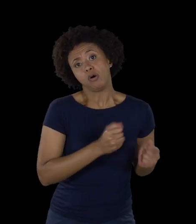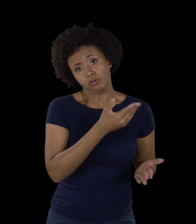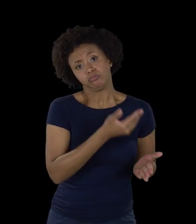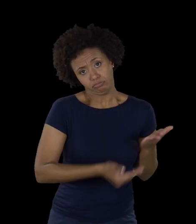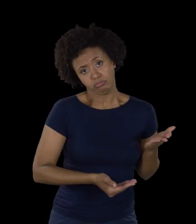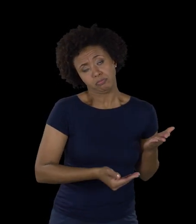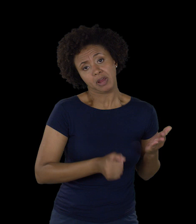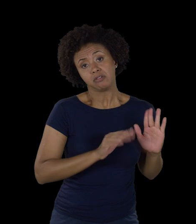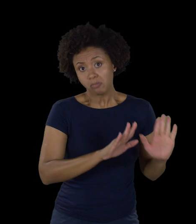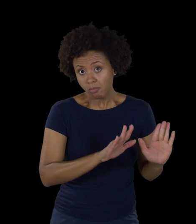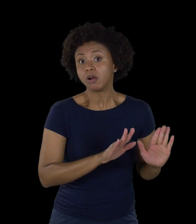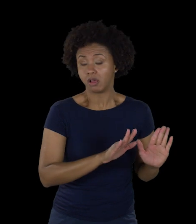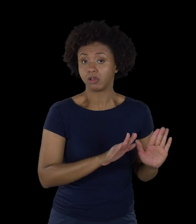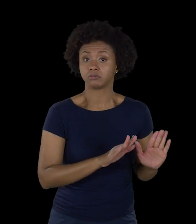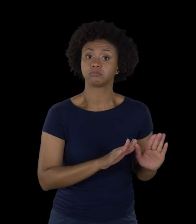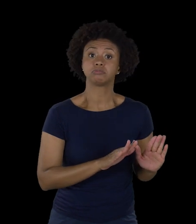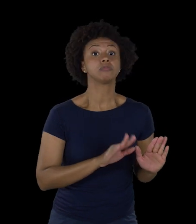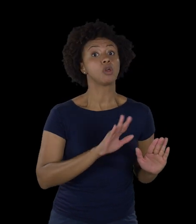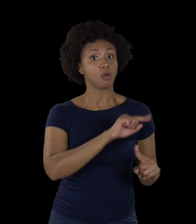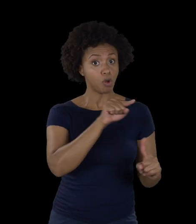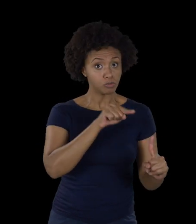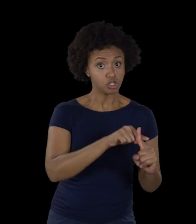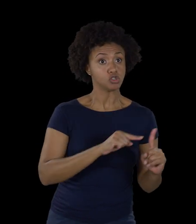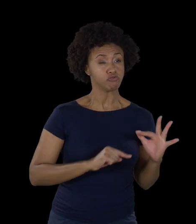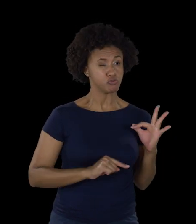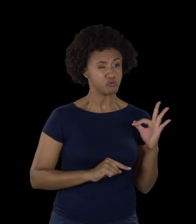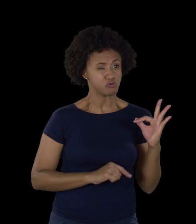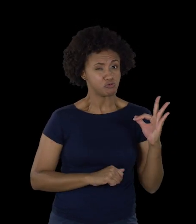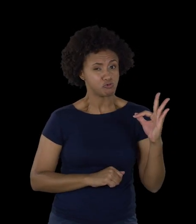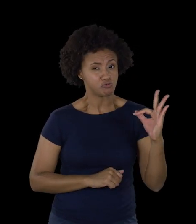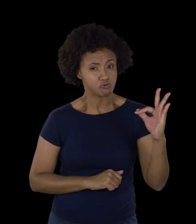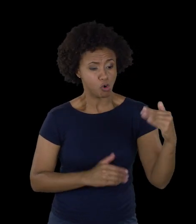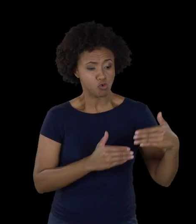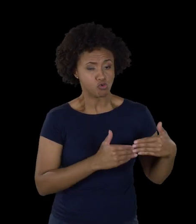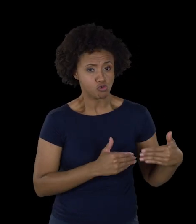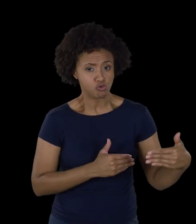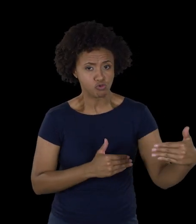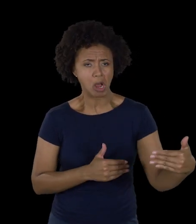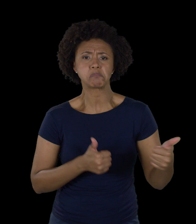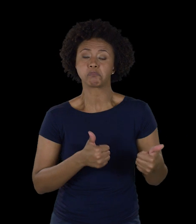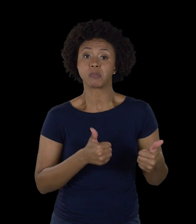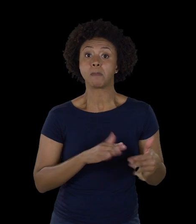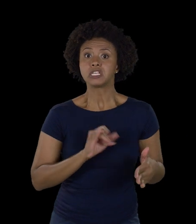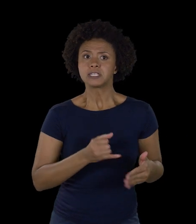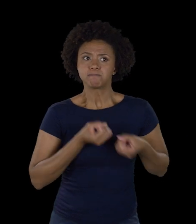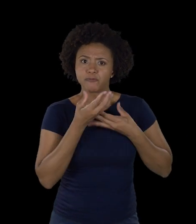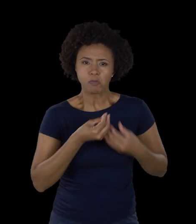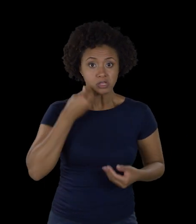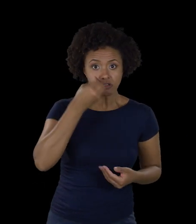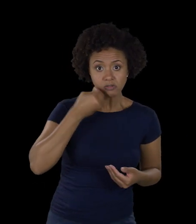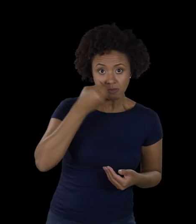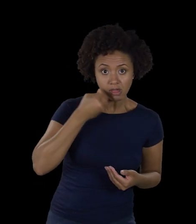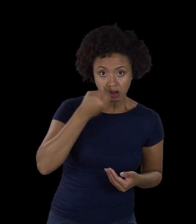com objetivos que podem ser no longo e no médio prazo, mas sempre com base em boa informação e experiência e